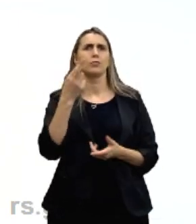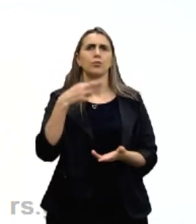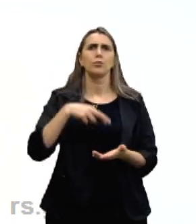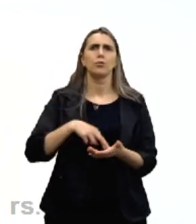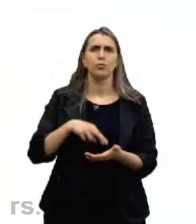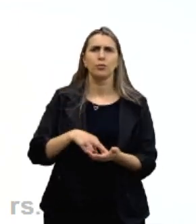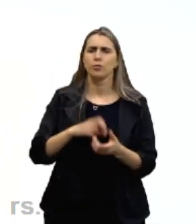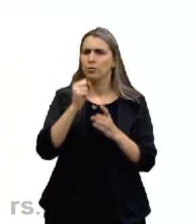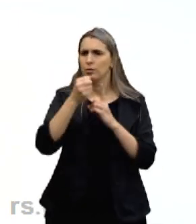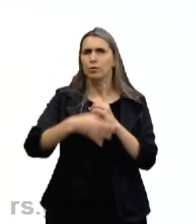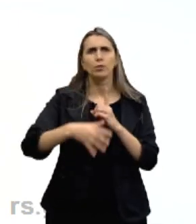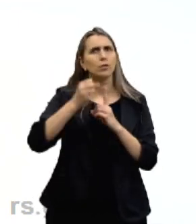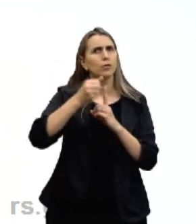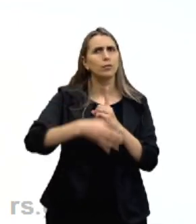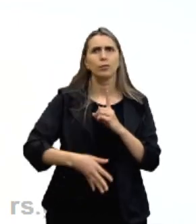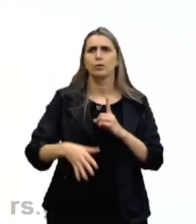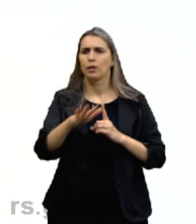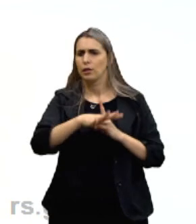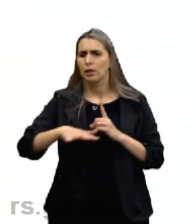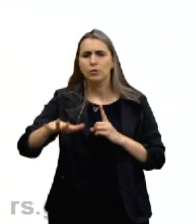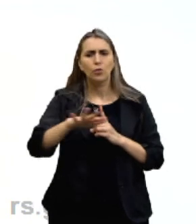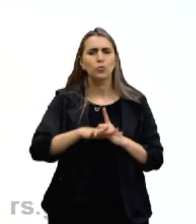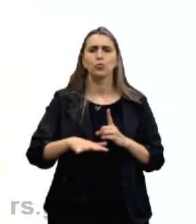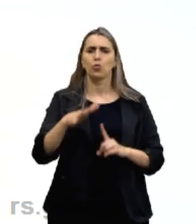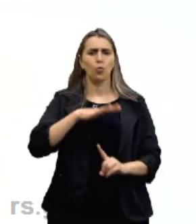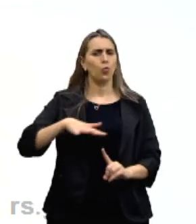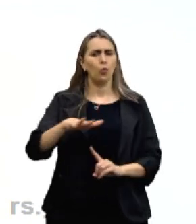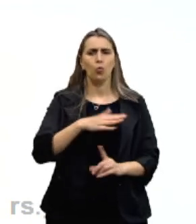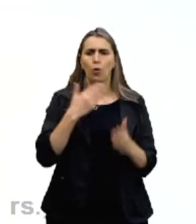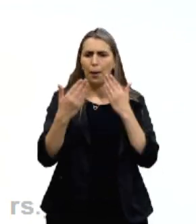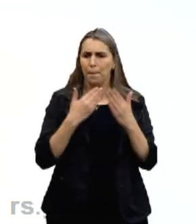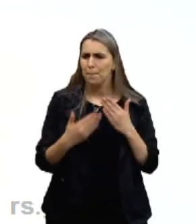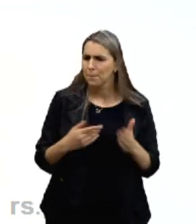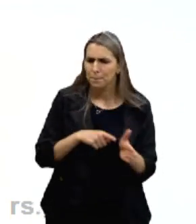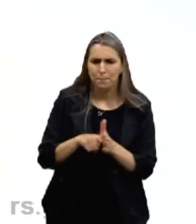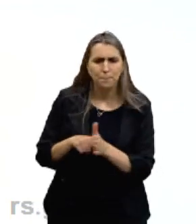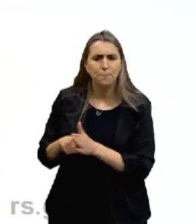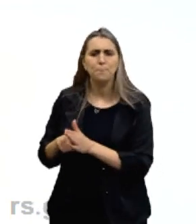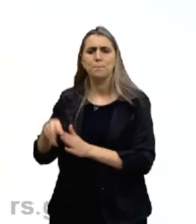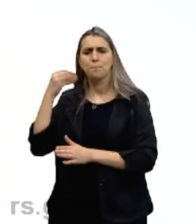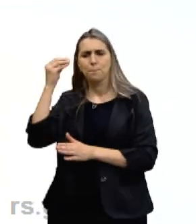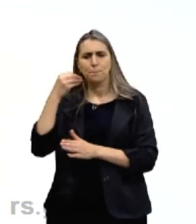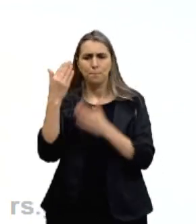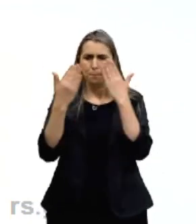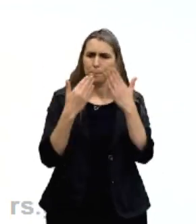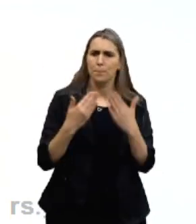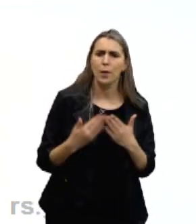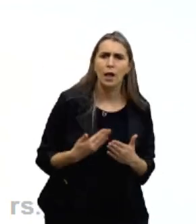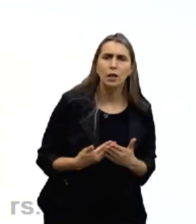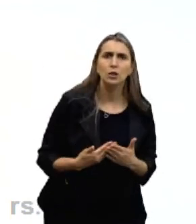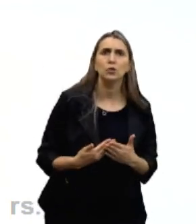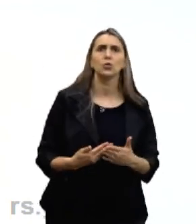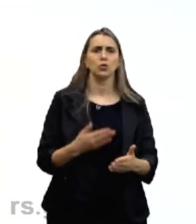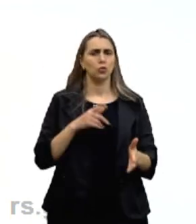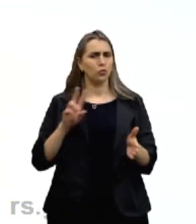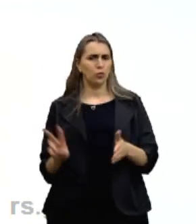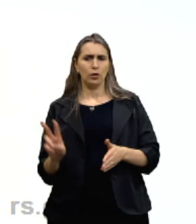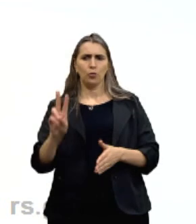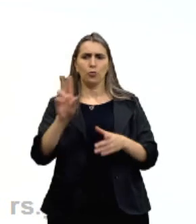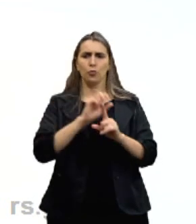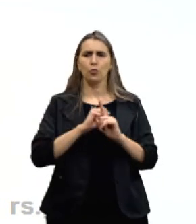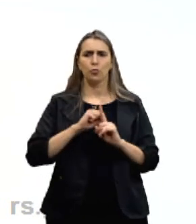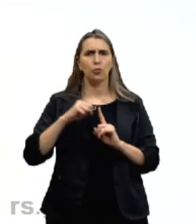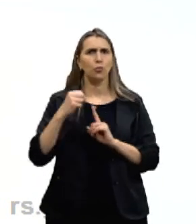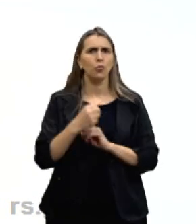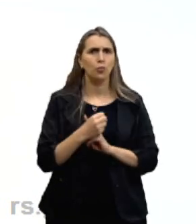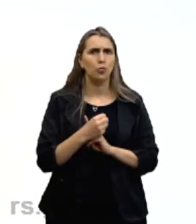descrição quase exaustiva das cenas análise psicológica dos personagens análise dos valores sociais tem muito